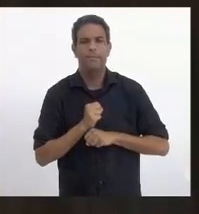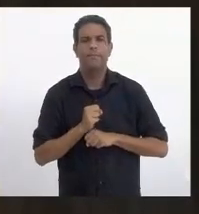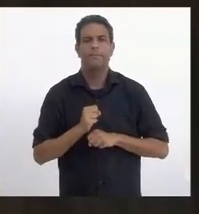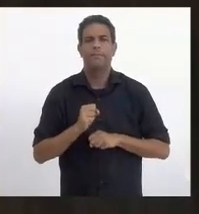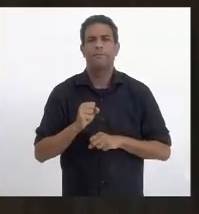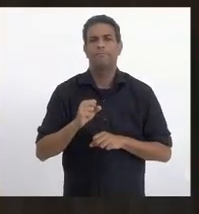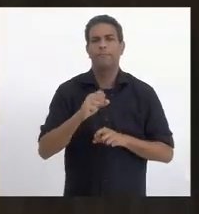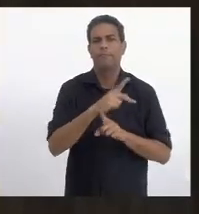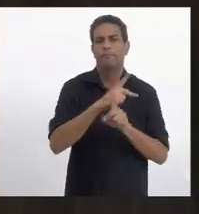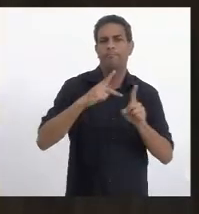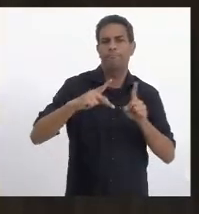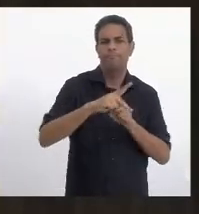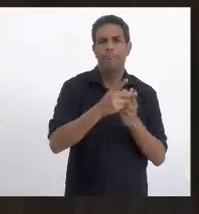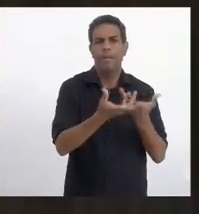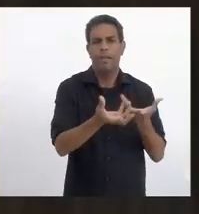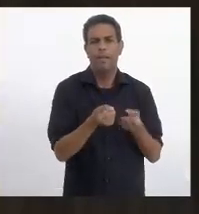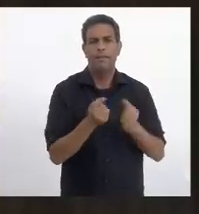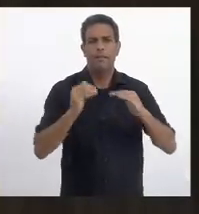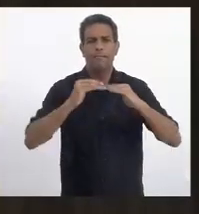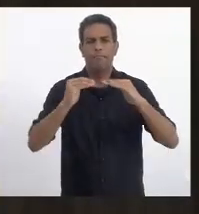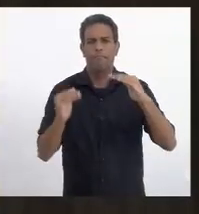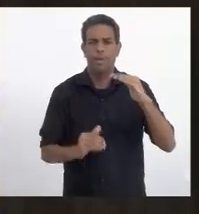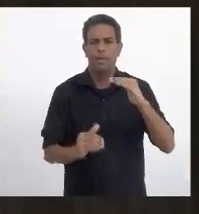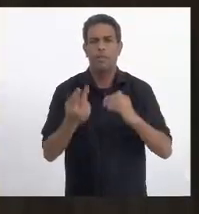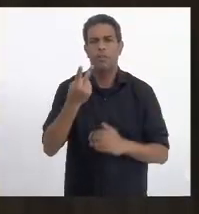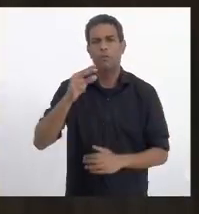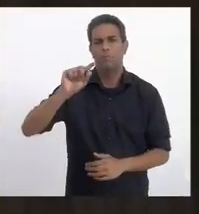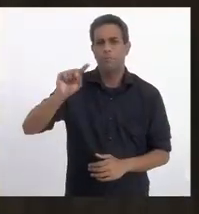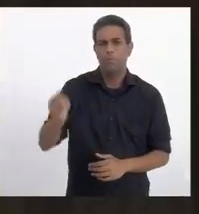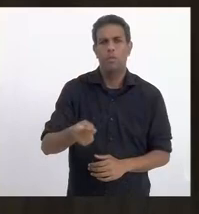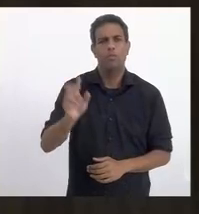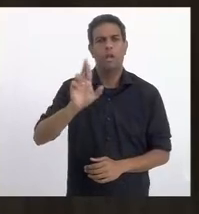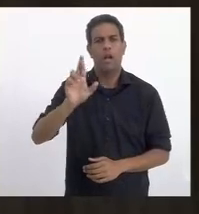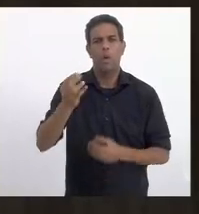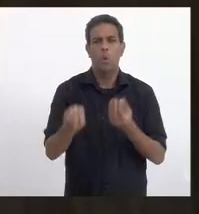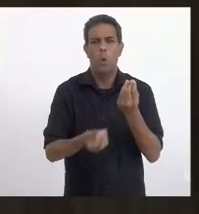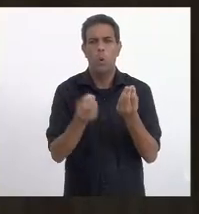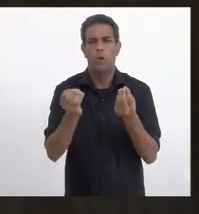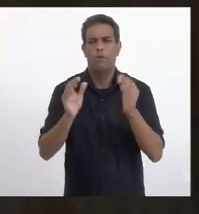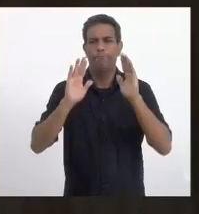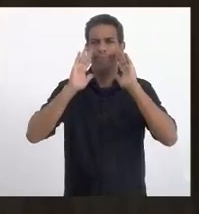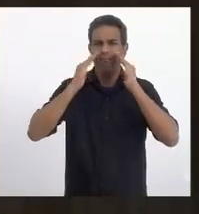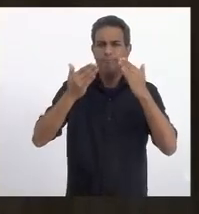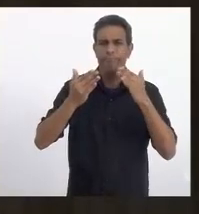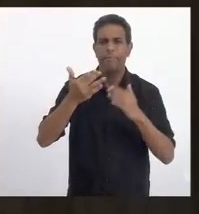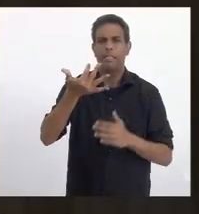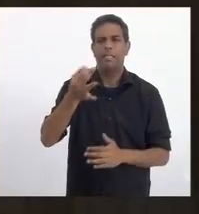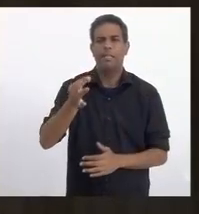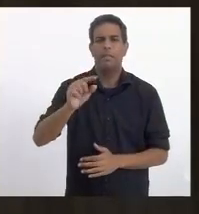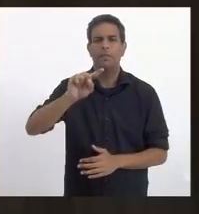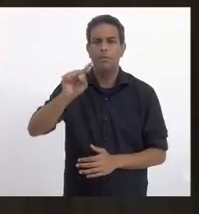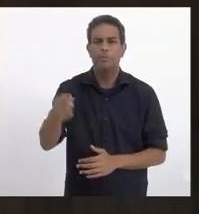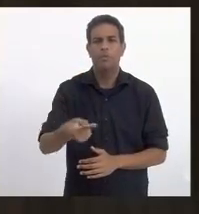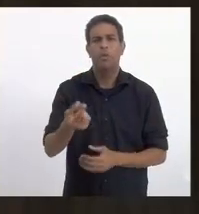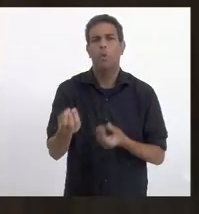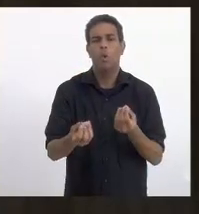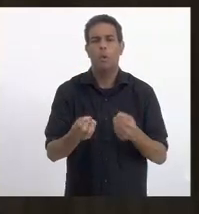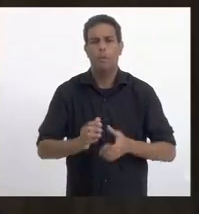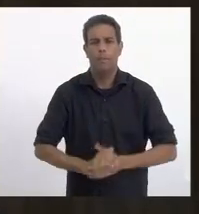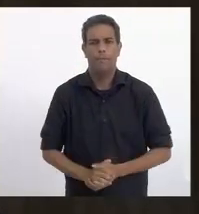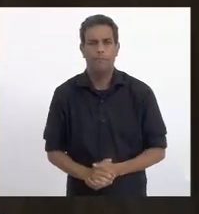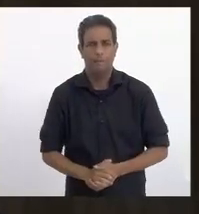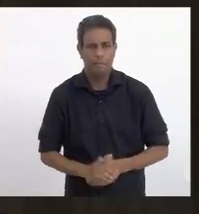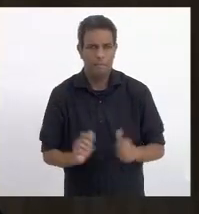pensionistas que ganham abaixo de 12 mil reais tá achando em cima do bruto 10 e meio por cento